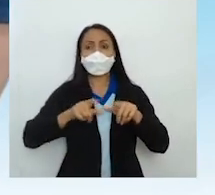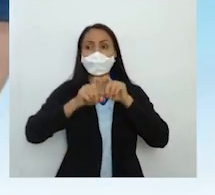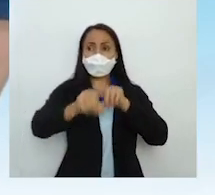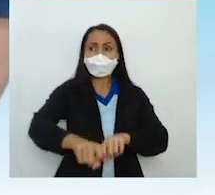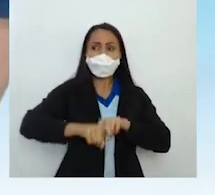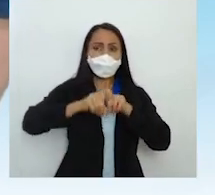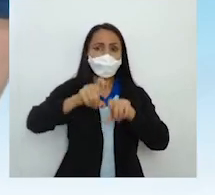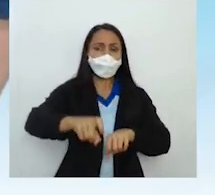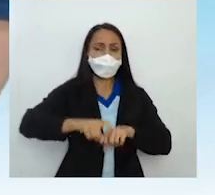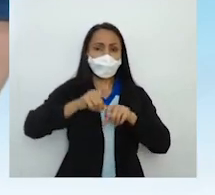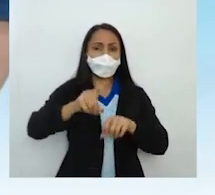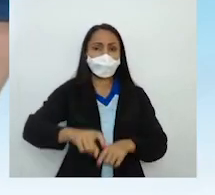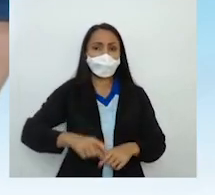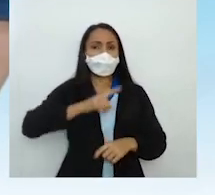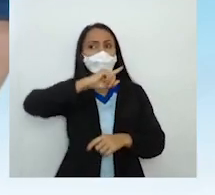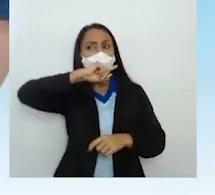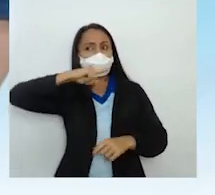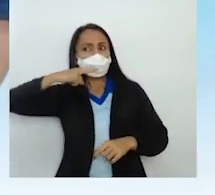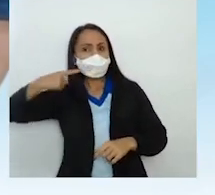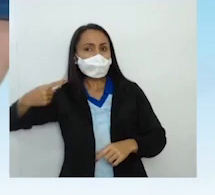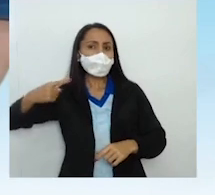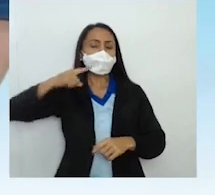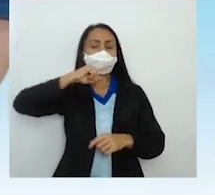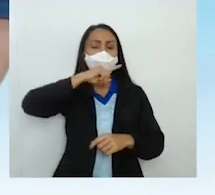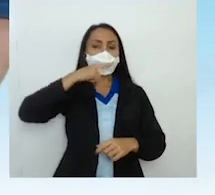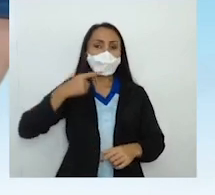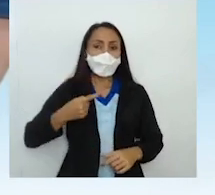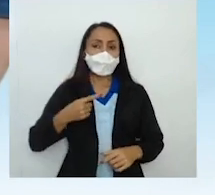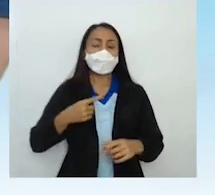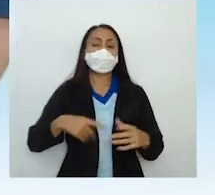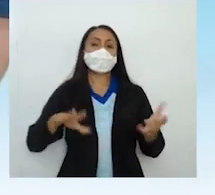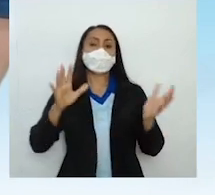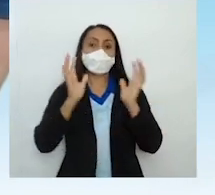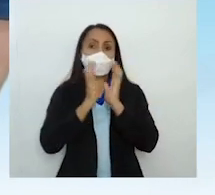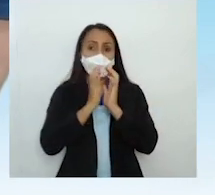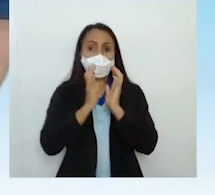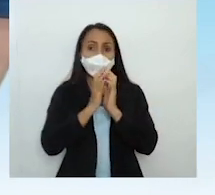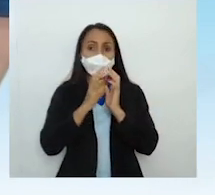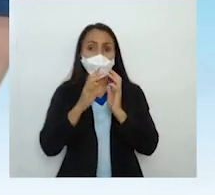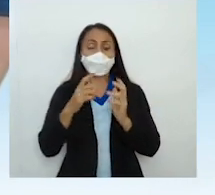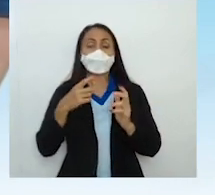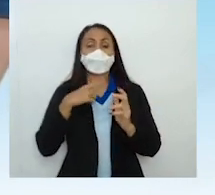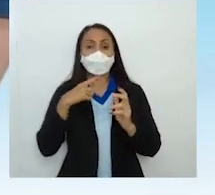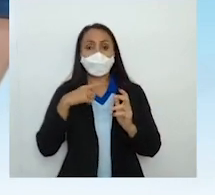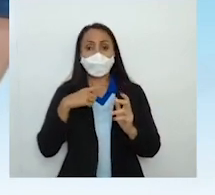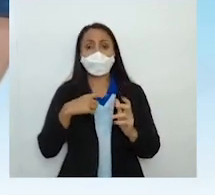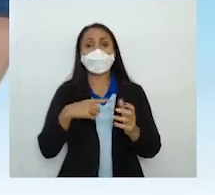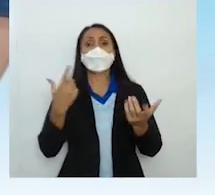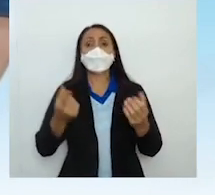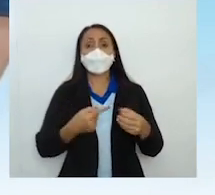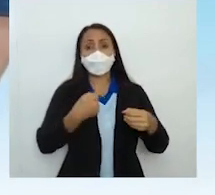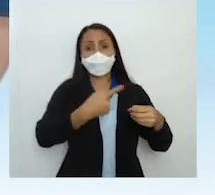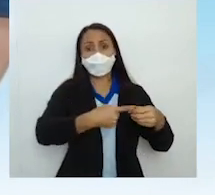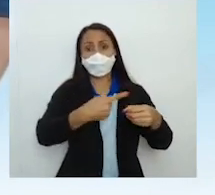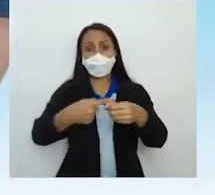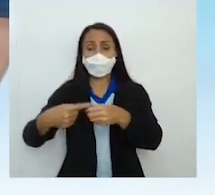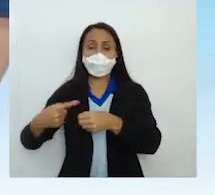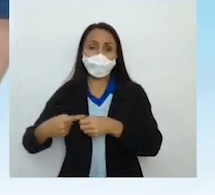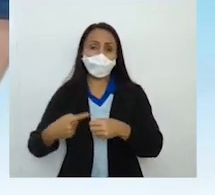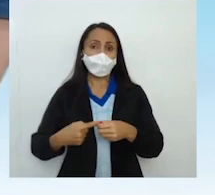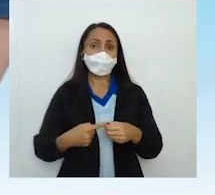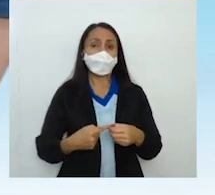certo? É importante lembrar, e lembrar que Recife havia muitos engenhos, né? Muitos bairros do Recife eram engenhos, não é isso? Exatamente. Engenho